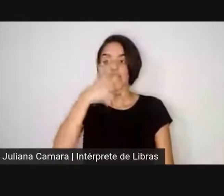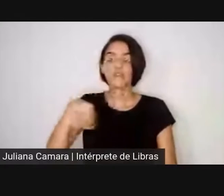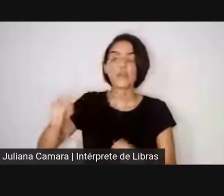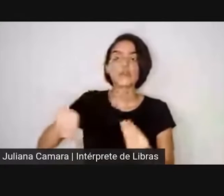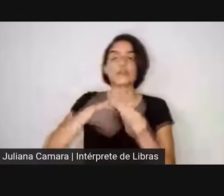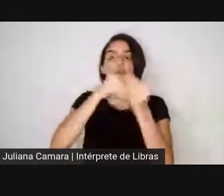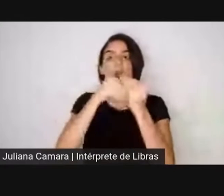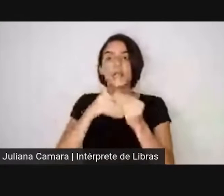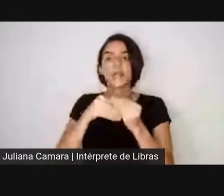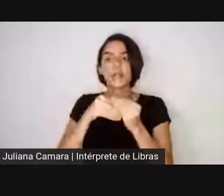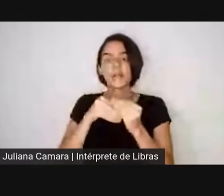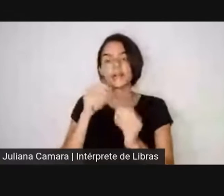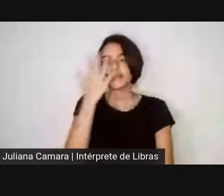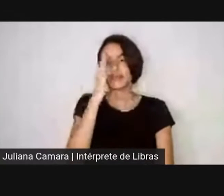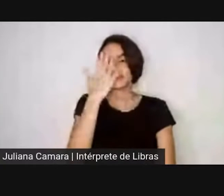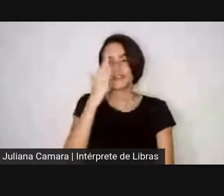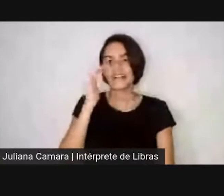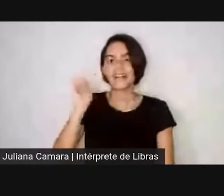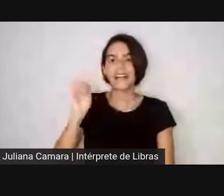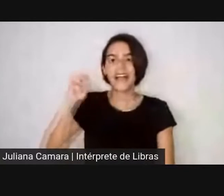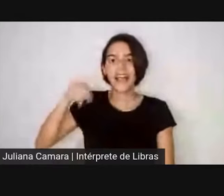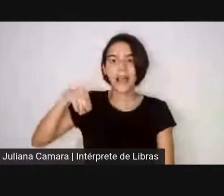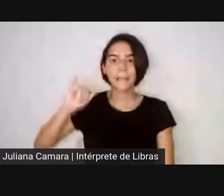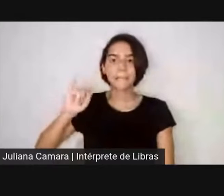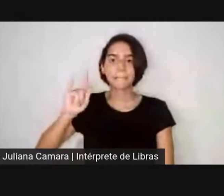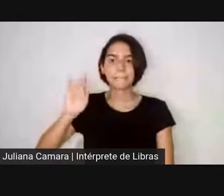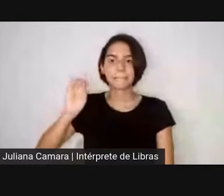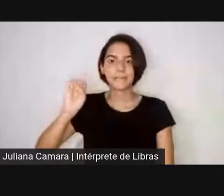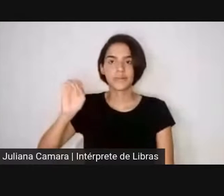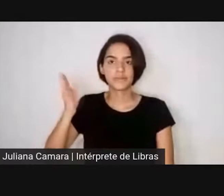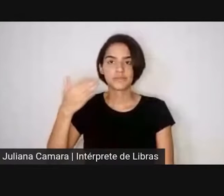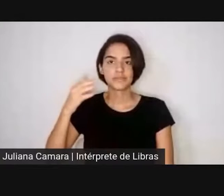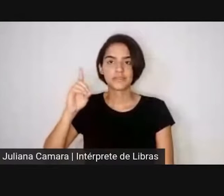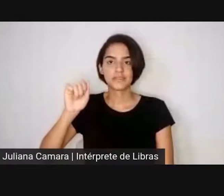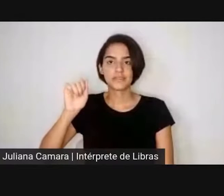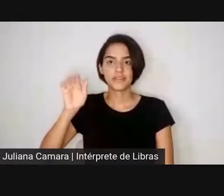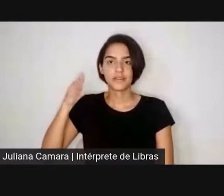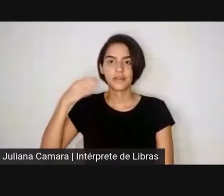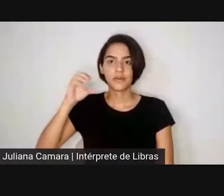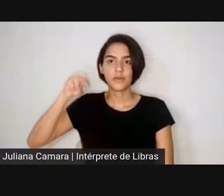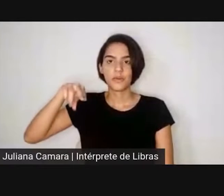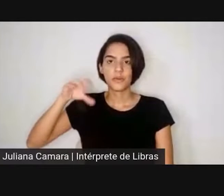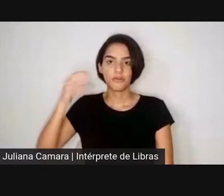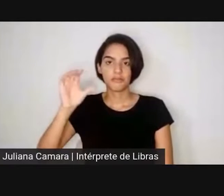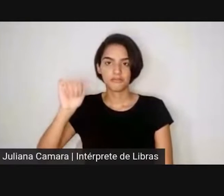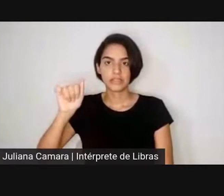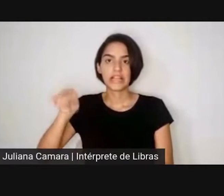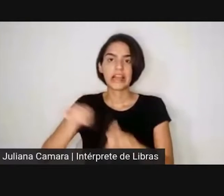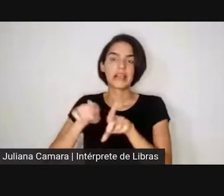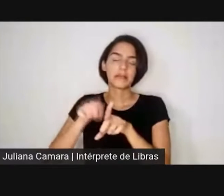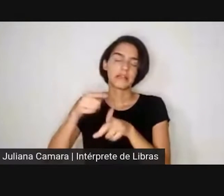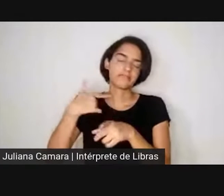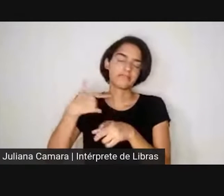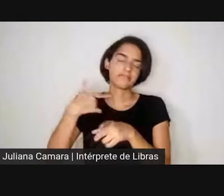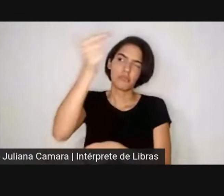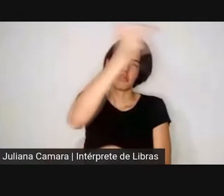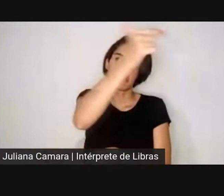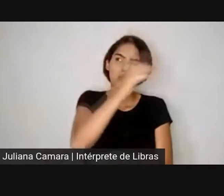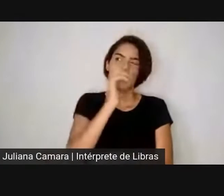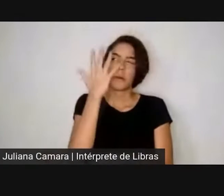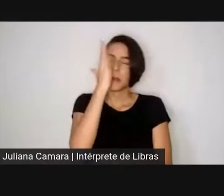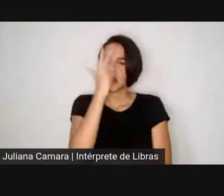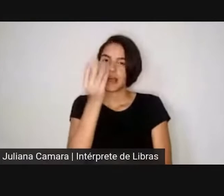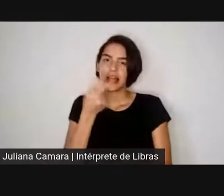do bloco, e também de diversos blocos do Rio de Janeiro, né? E eu